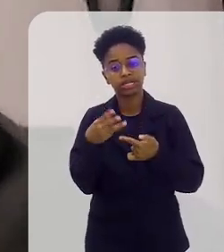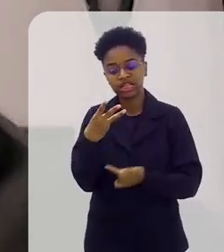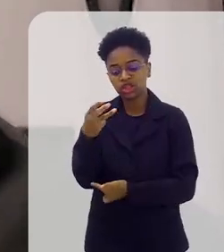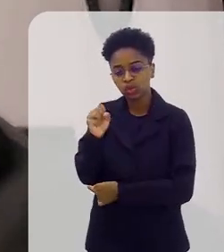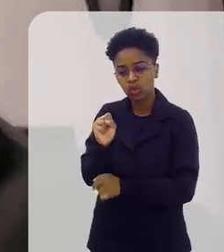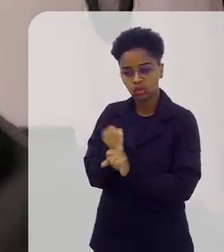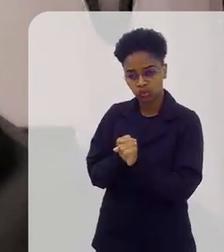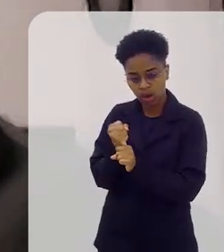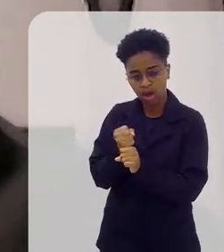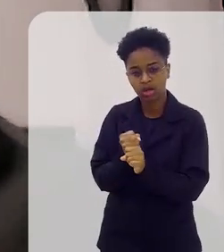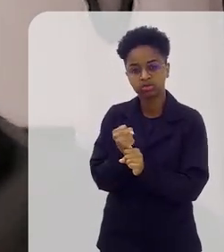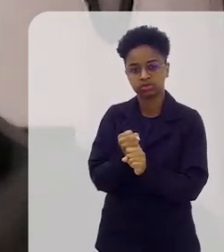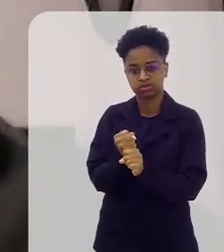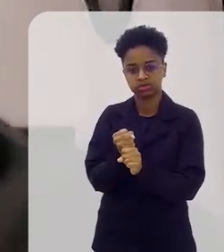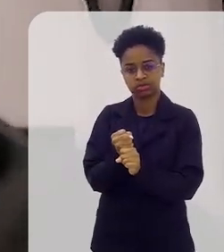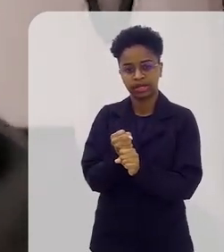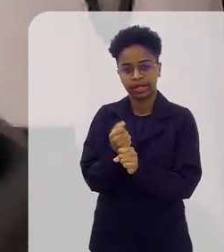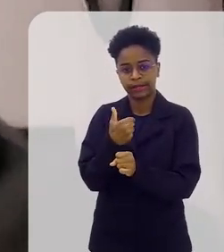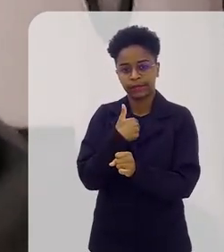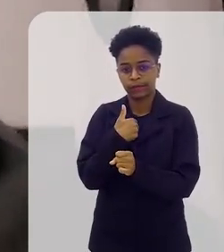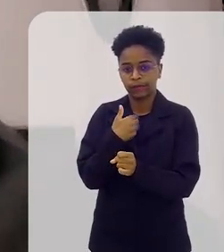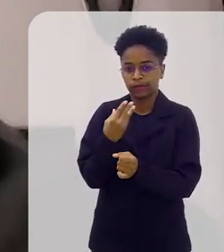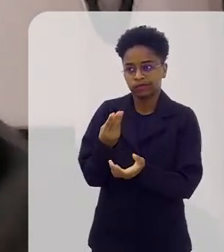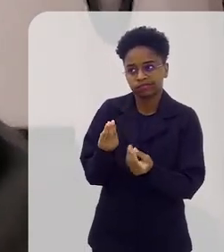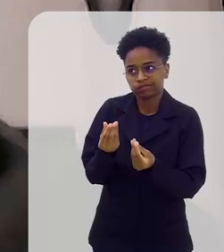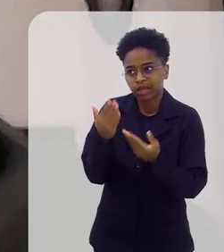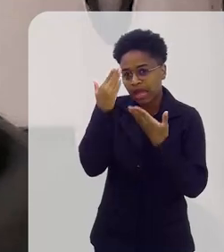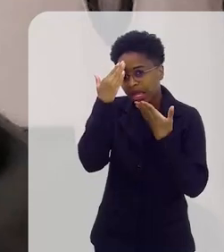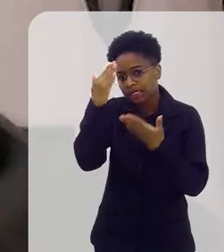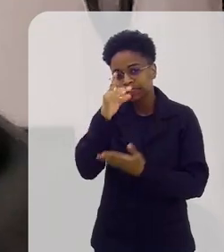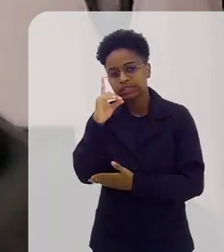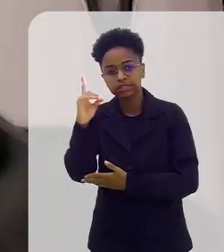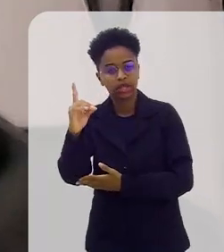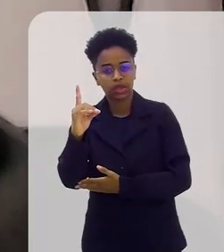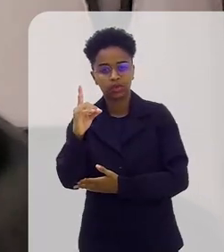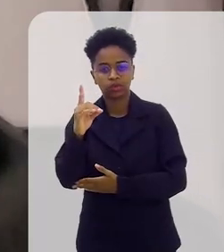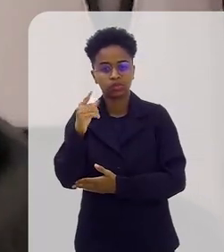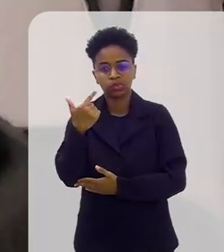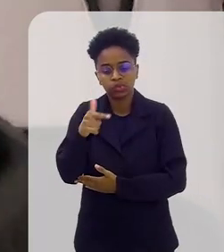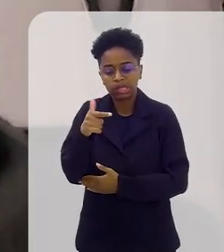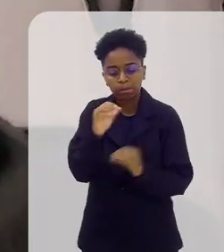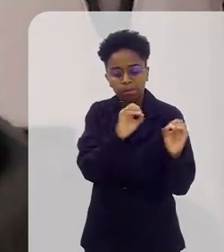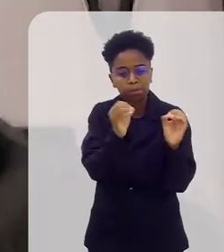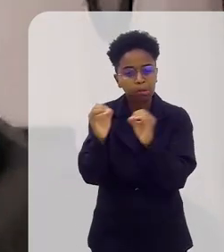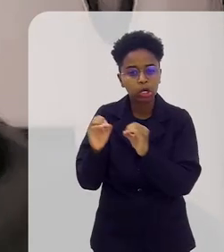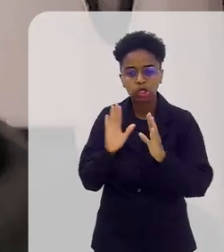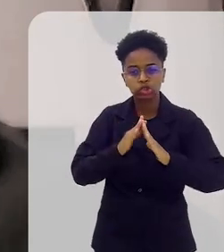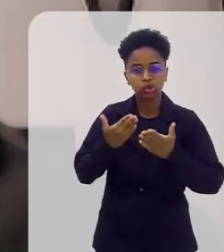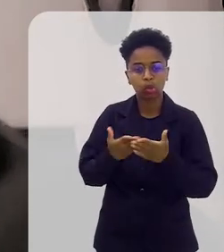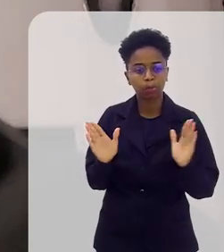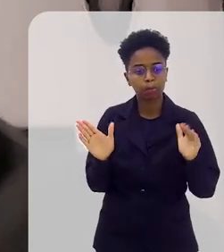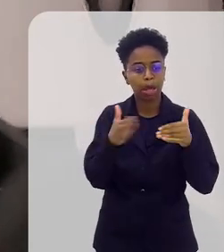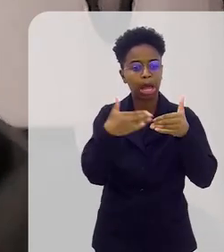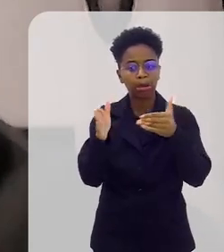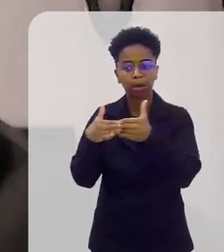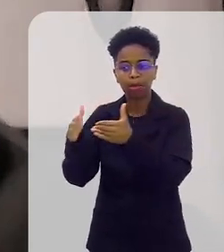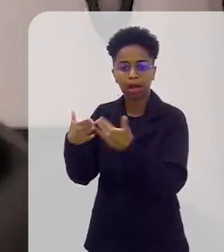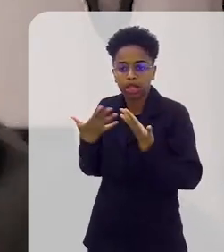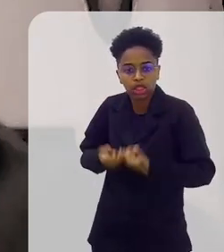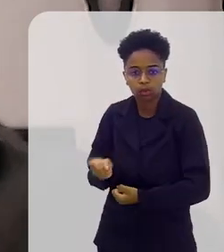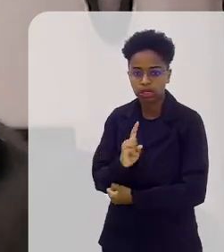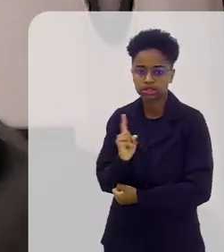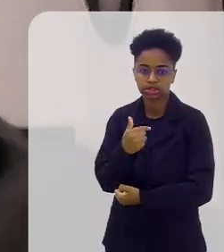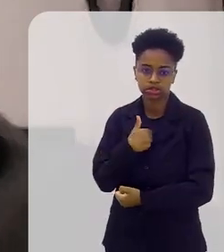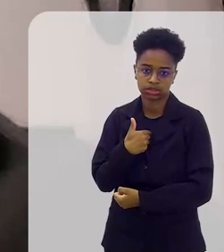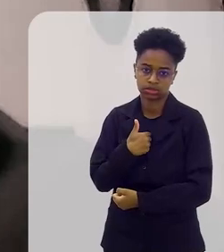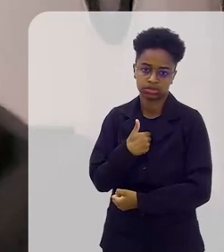isso que nesses 38 anos, eu, graças a Deus, não tenho nenhuma escola que tenha portas